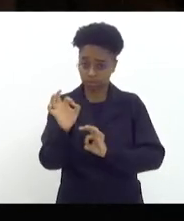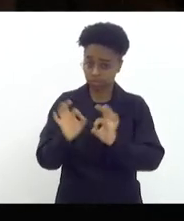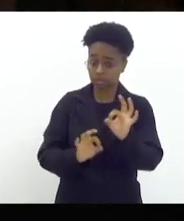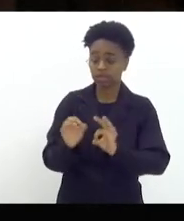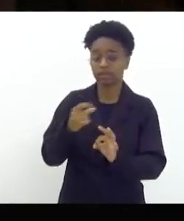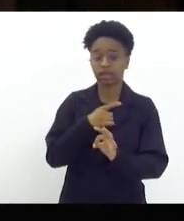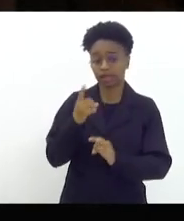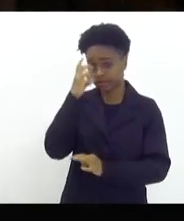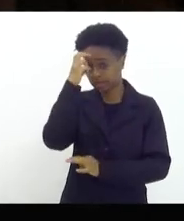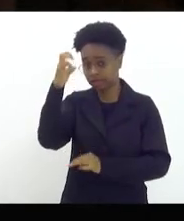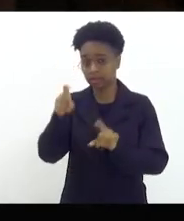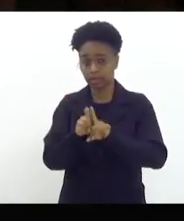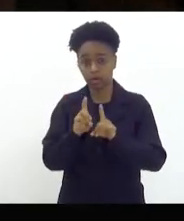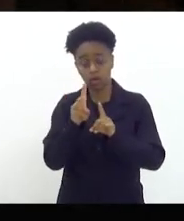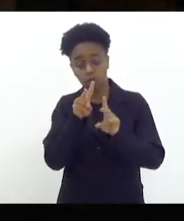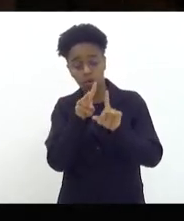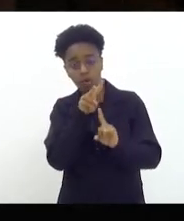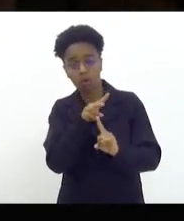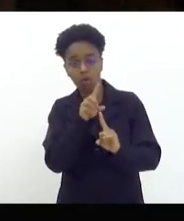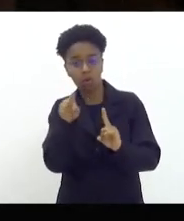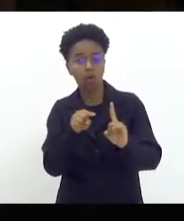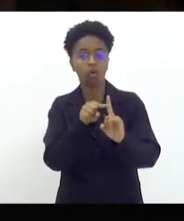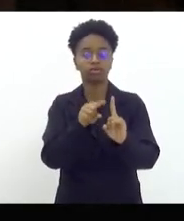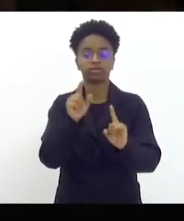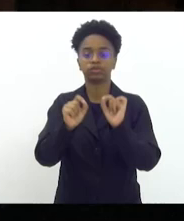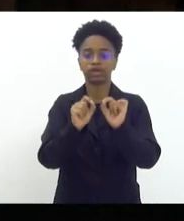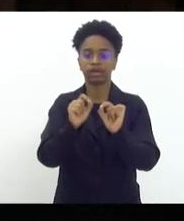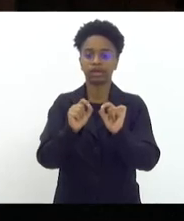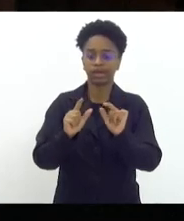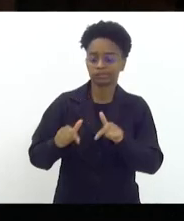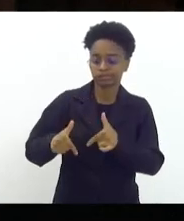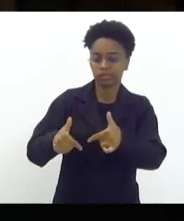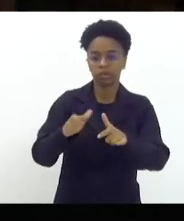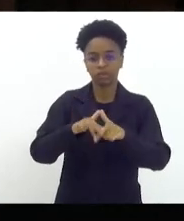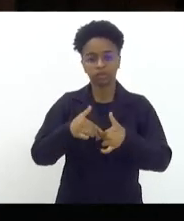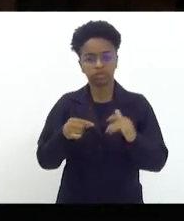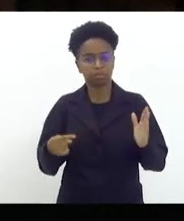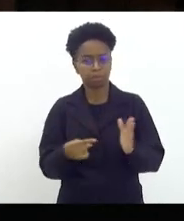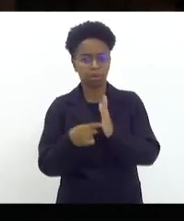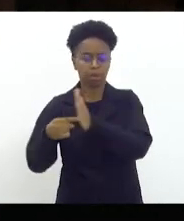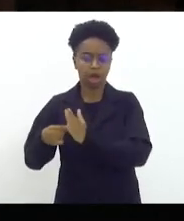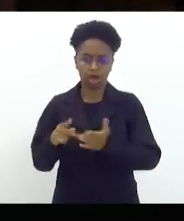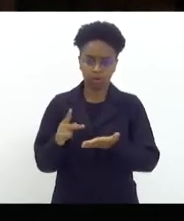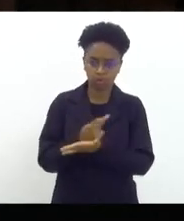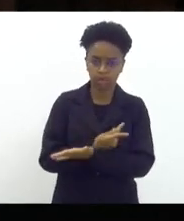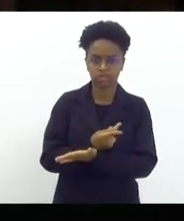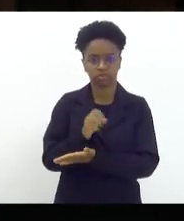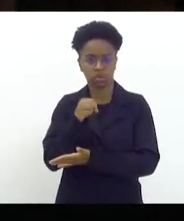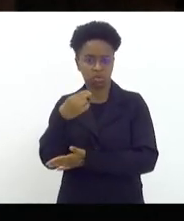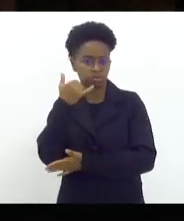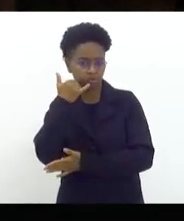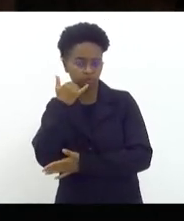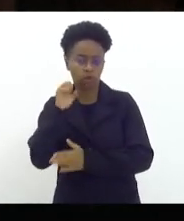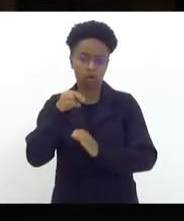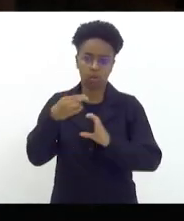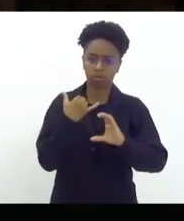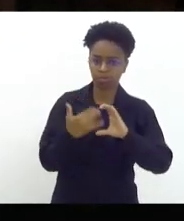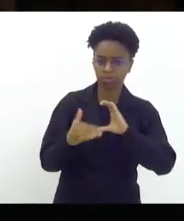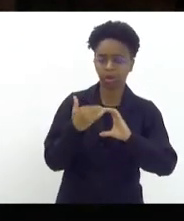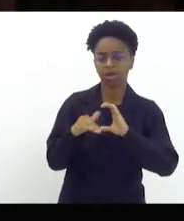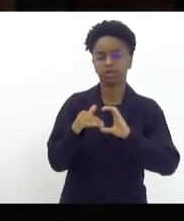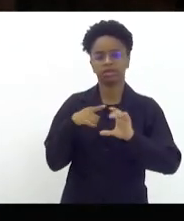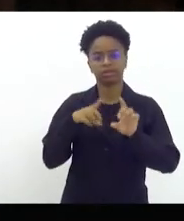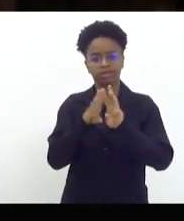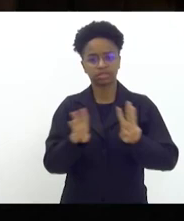integrar e tratar as informações recebidas por telefone fixo ou móvel ocorrer eletrônico né sites de